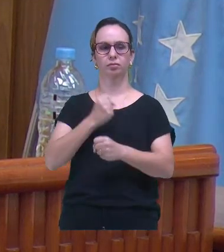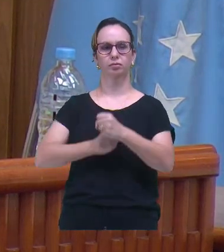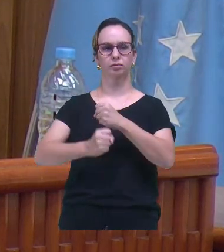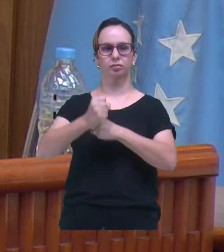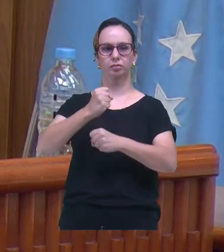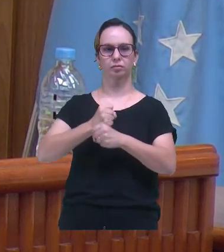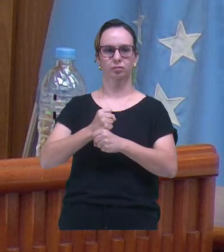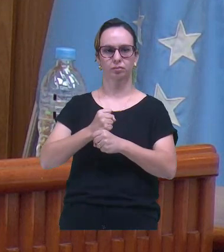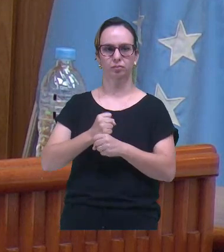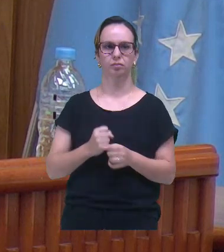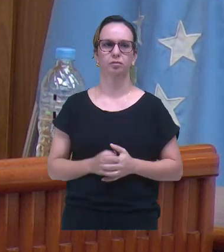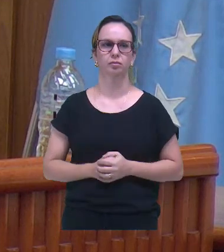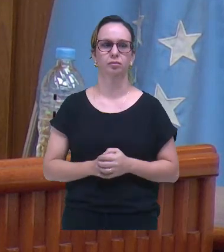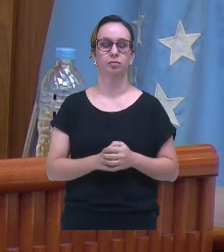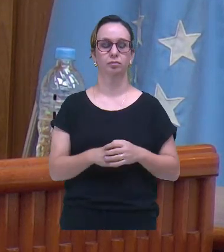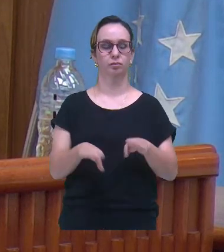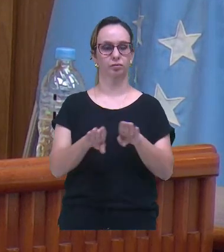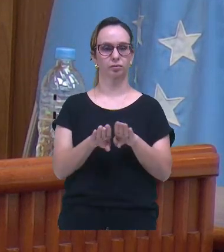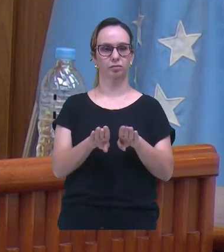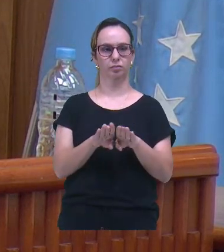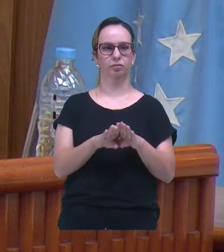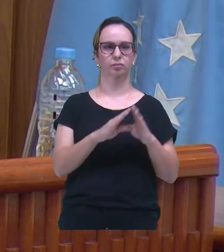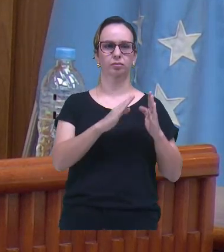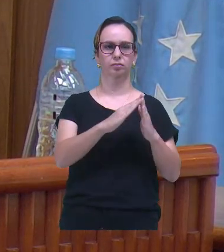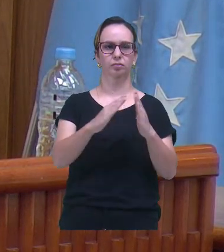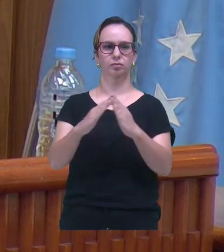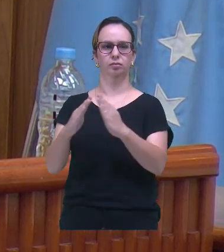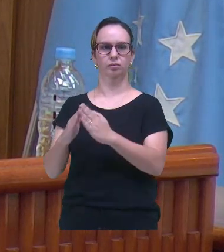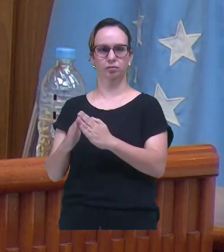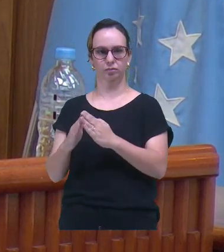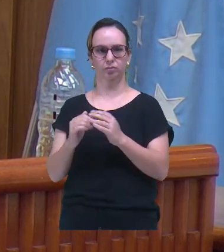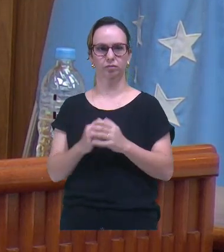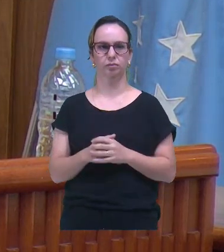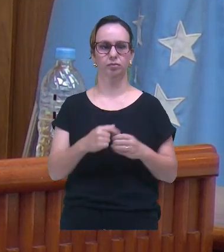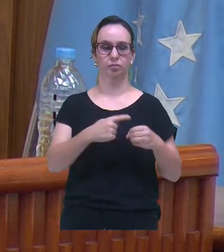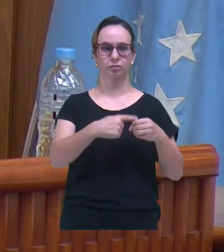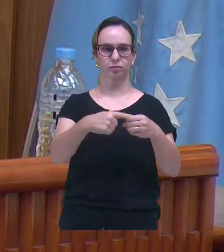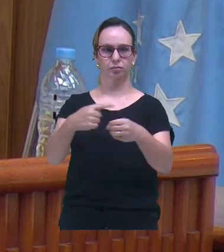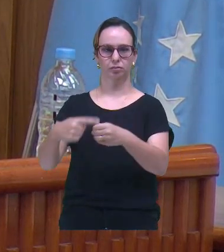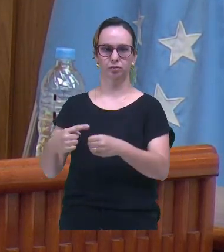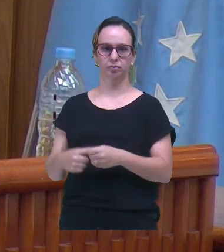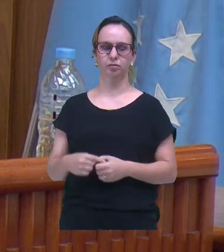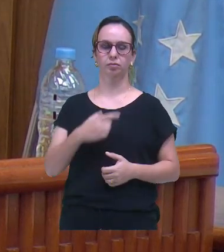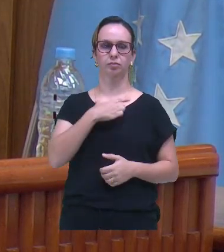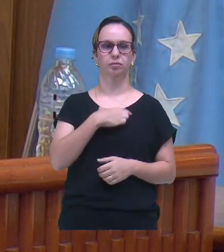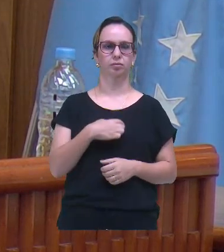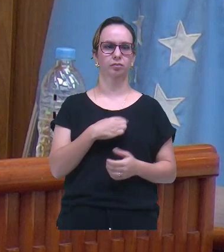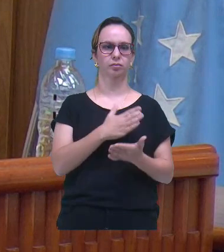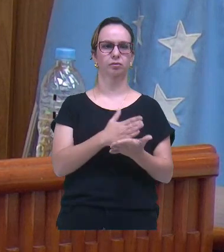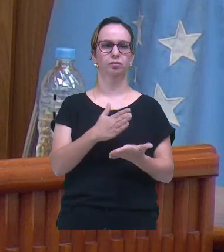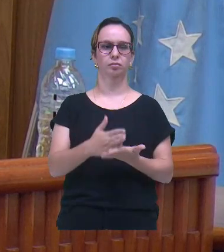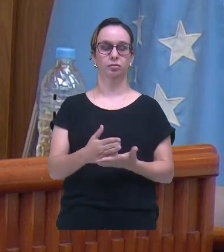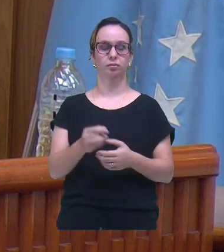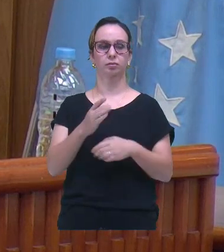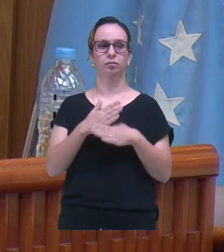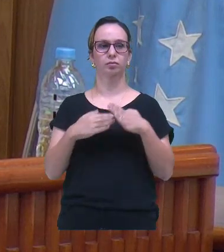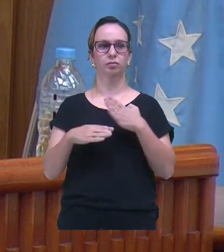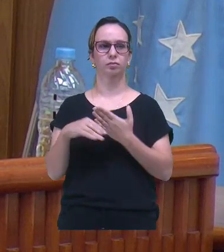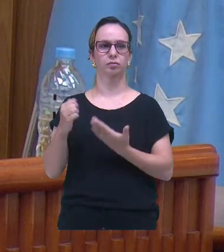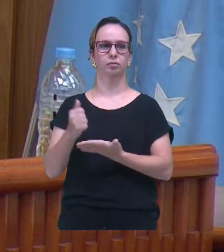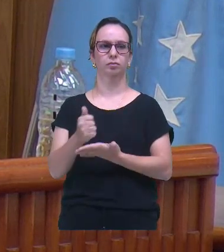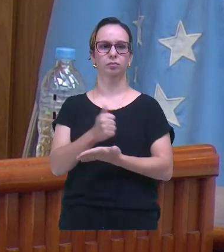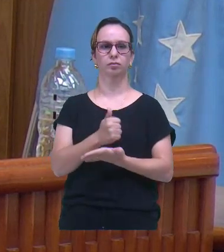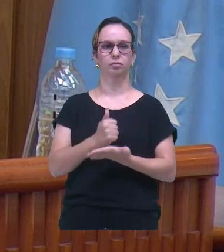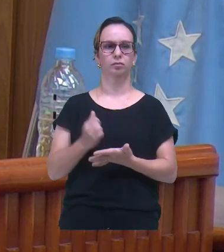região. Essas medalhas compartilhamos com todos os profissionais de saúde, médicos,